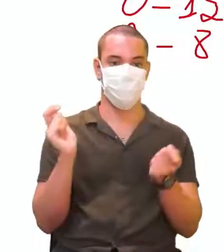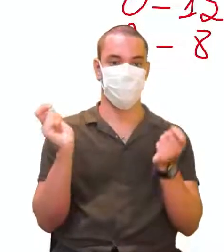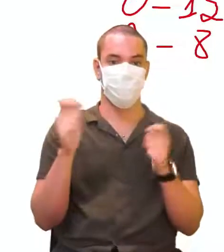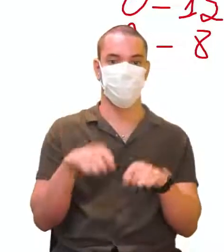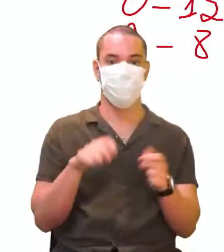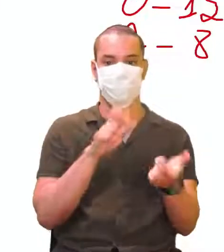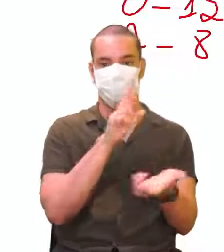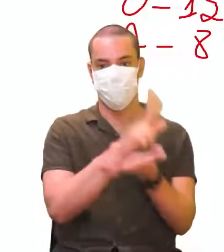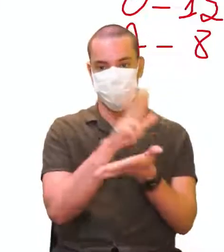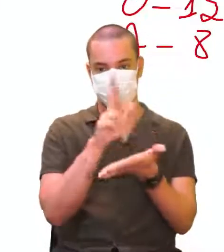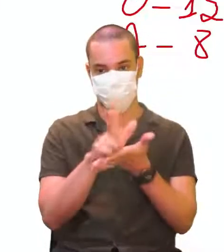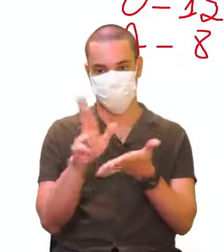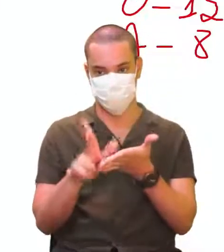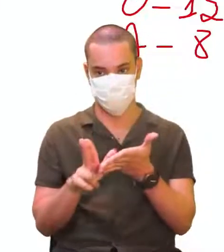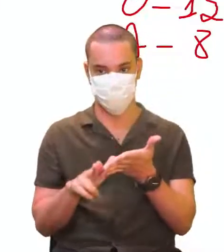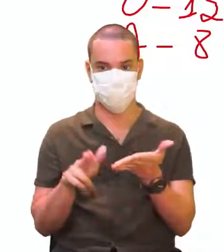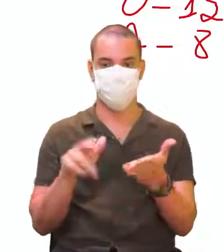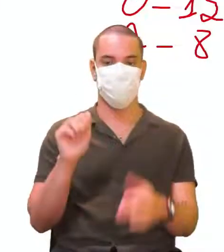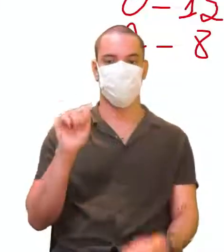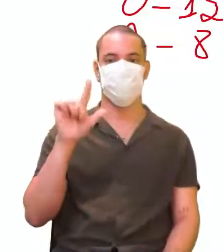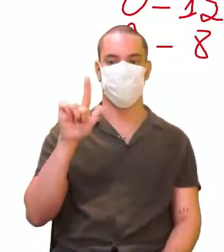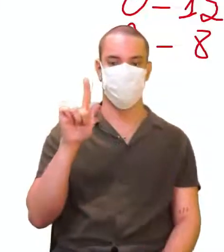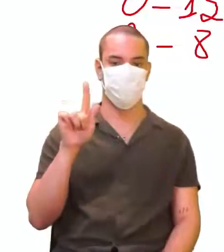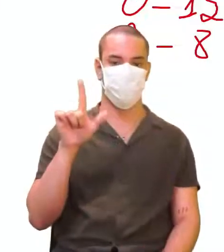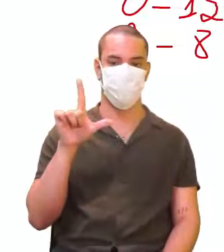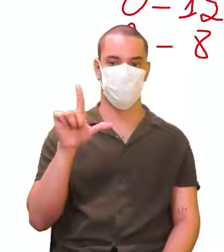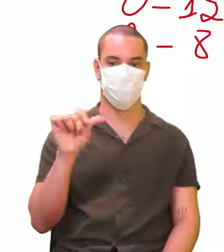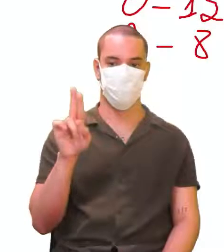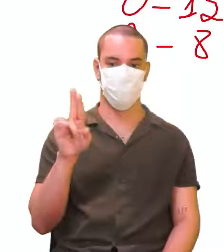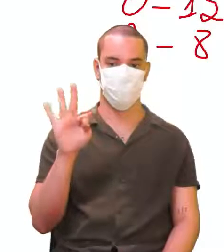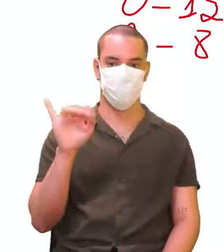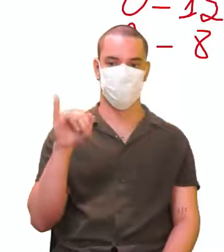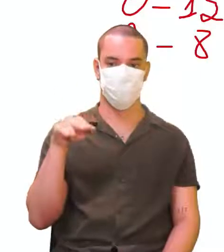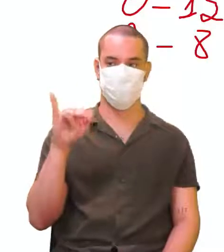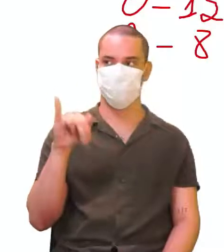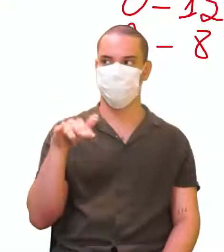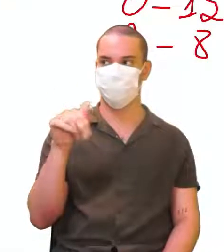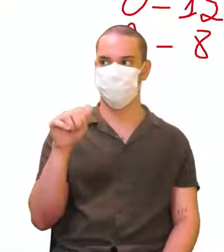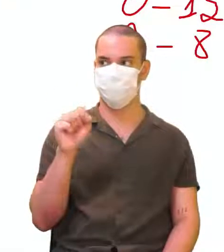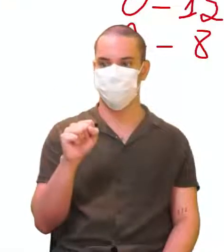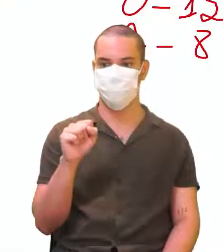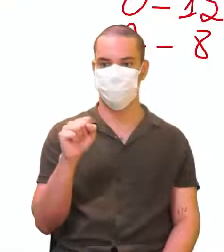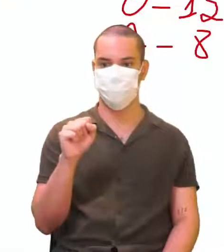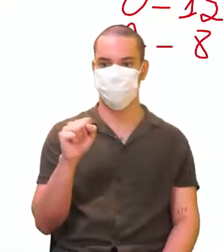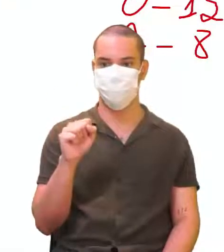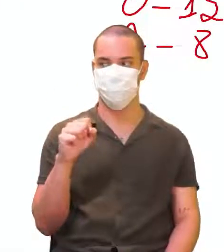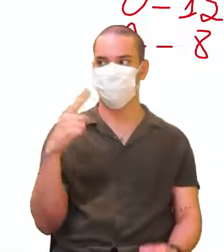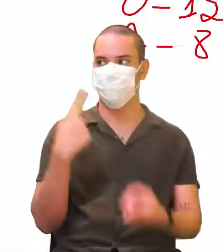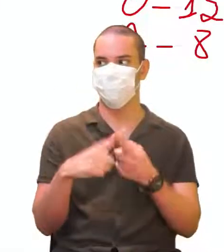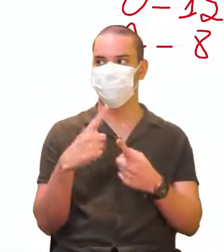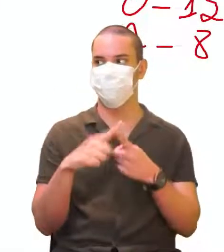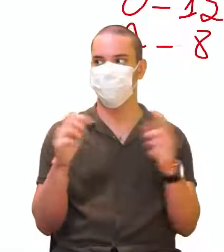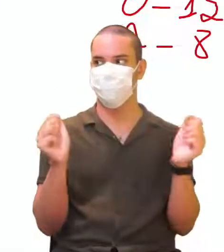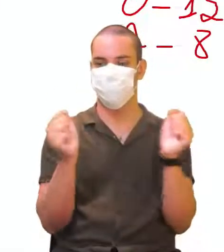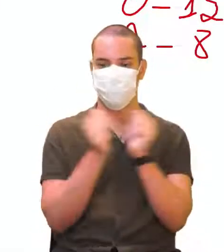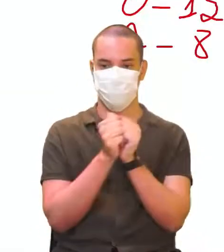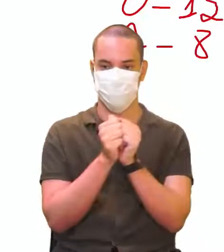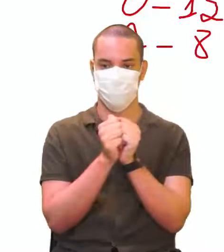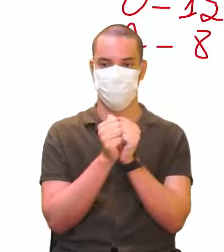possui ambos os tipos de aglutininas. Aí eu vou colocar aqui, ó, paciente